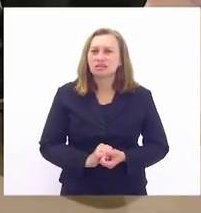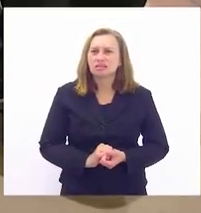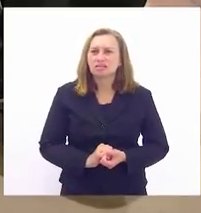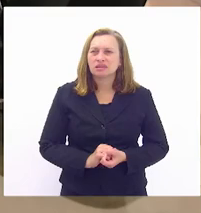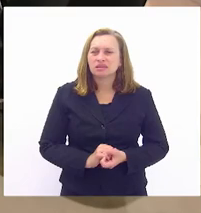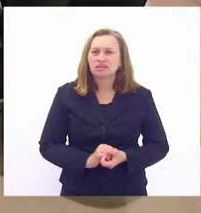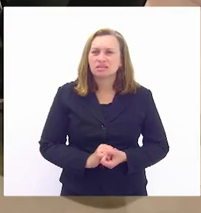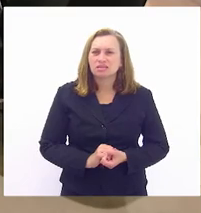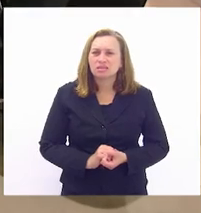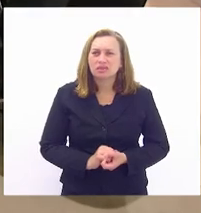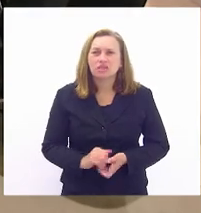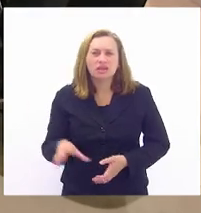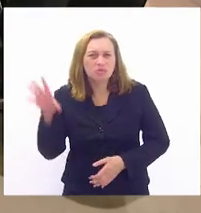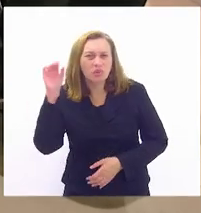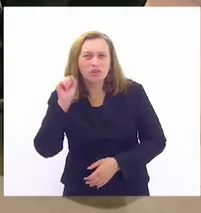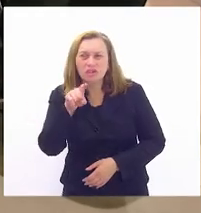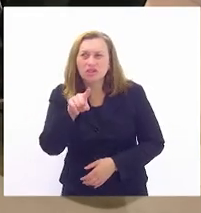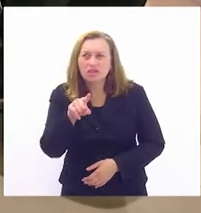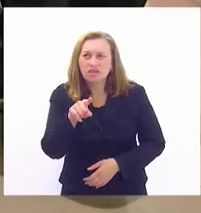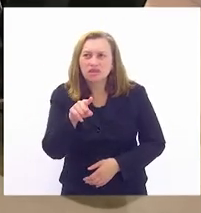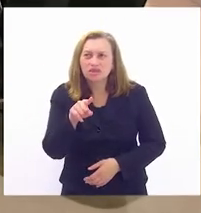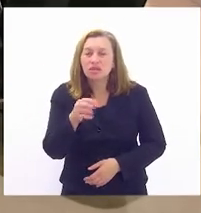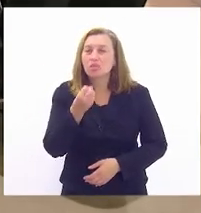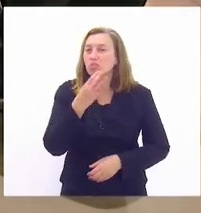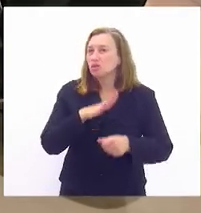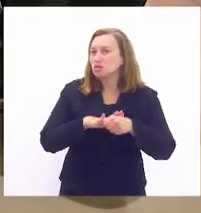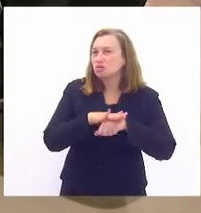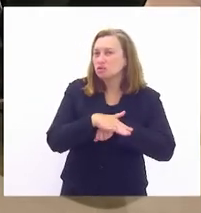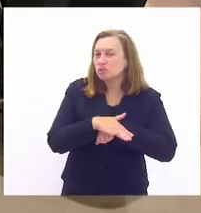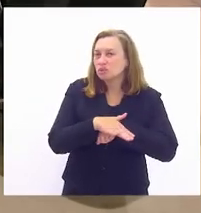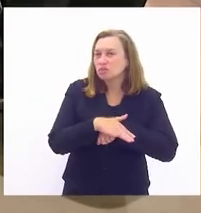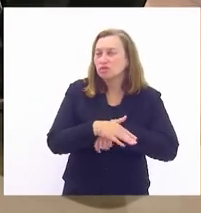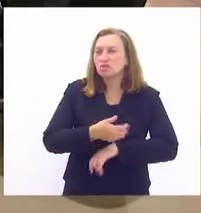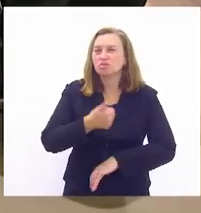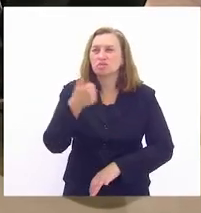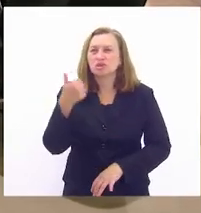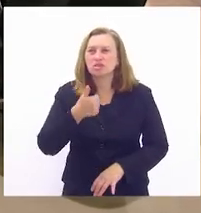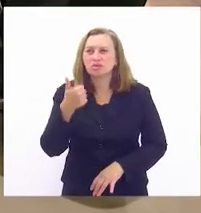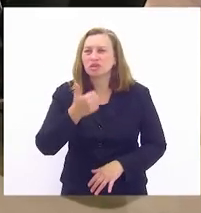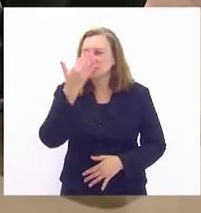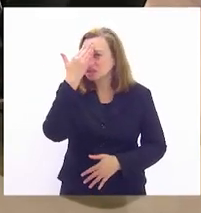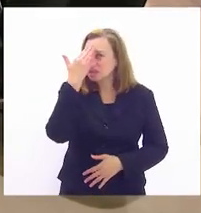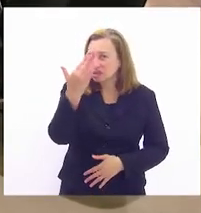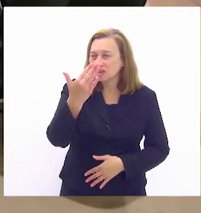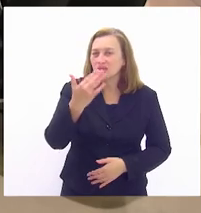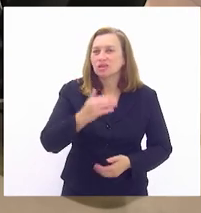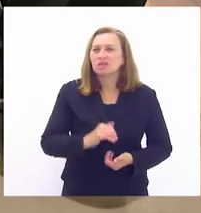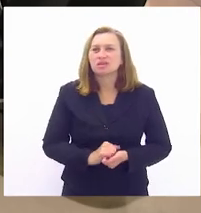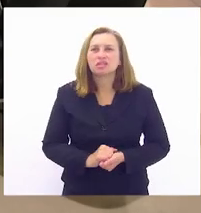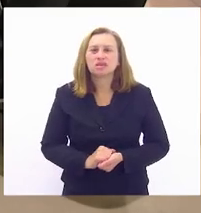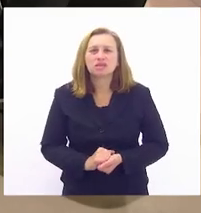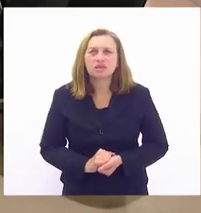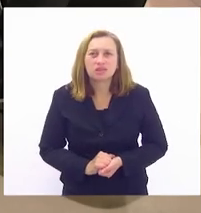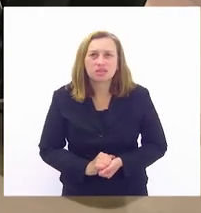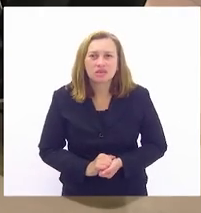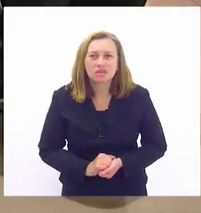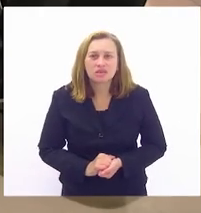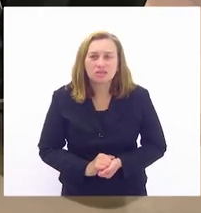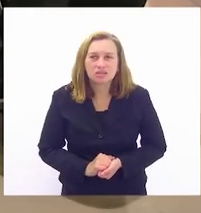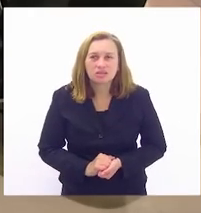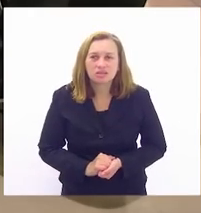Está dando para ouvir aí? Bom, boa noite. Primeiro, agradecendo, louvando, né, e